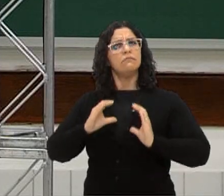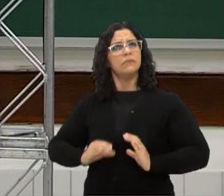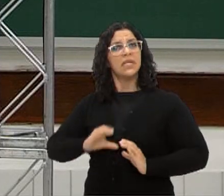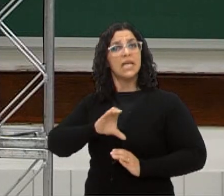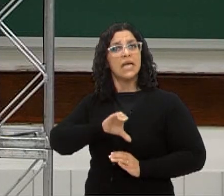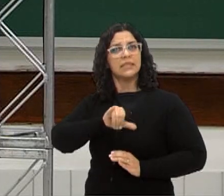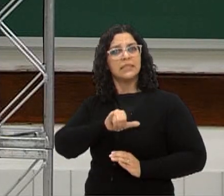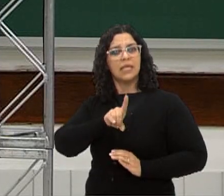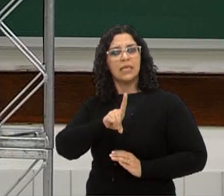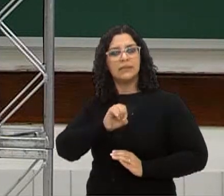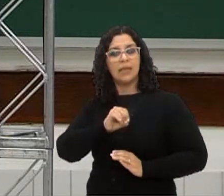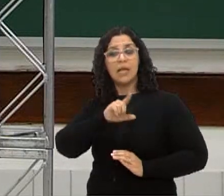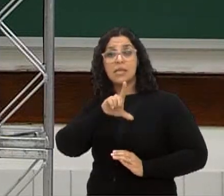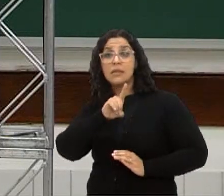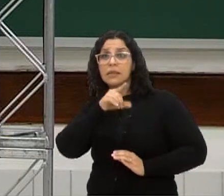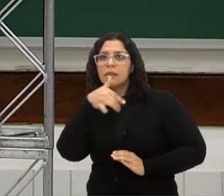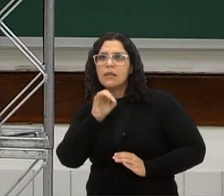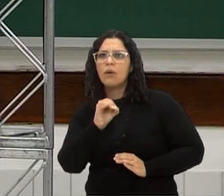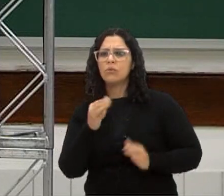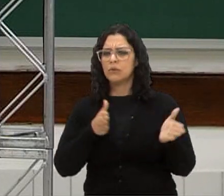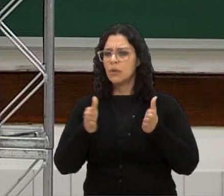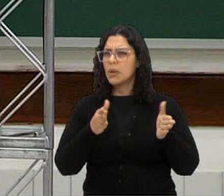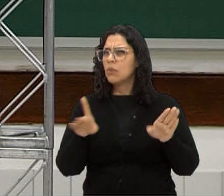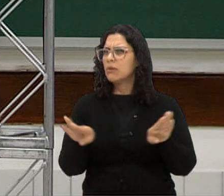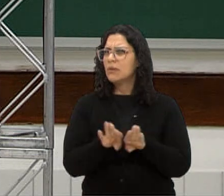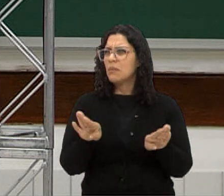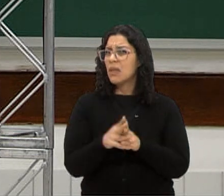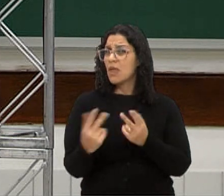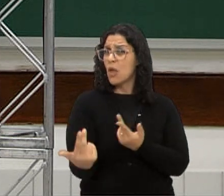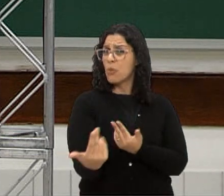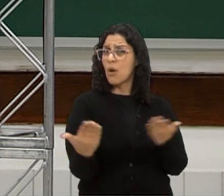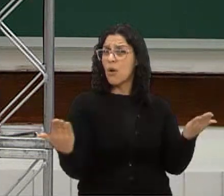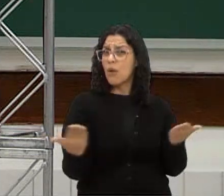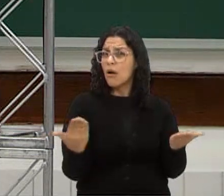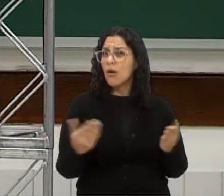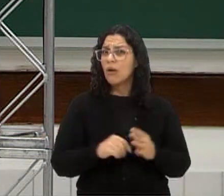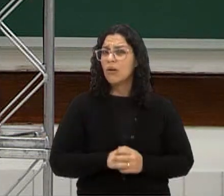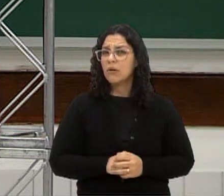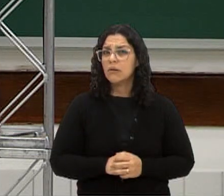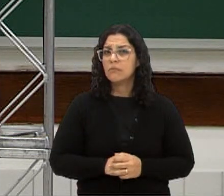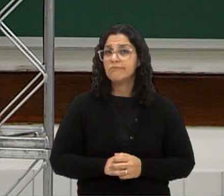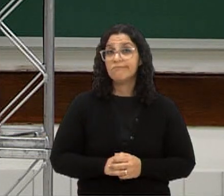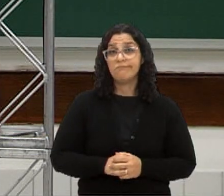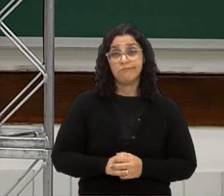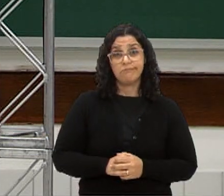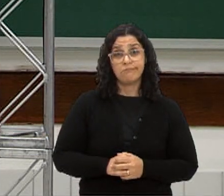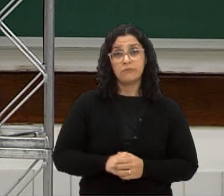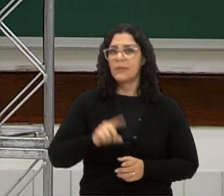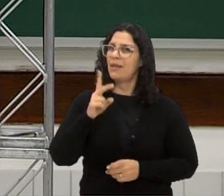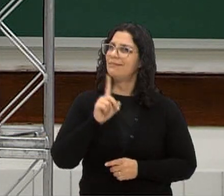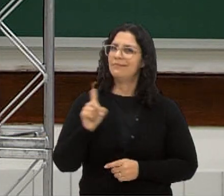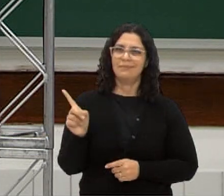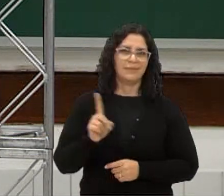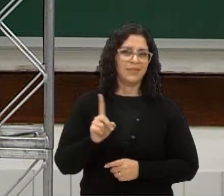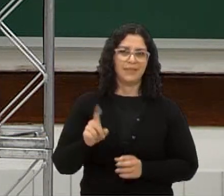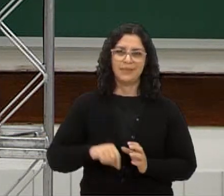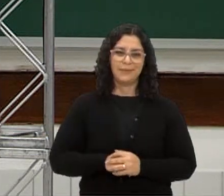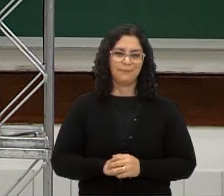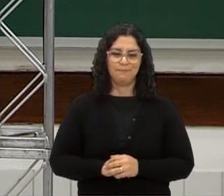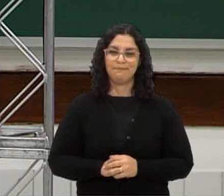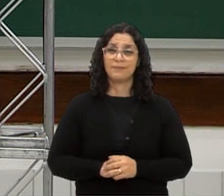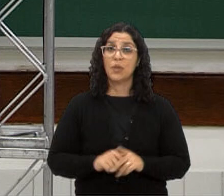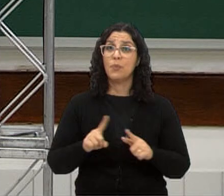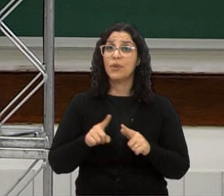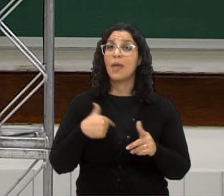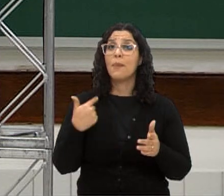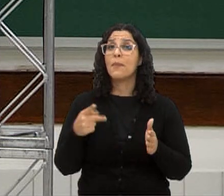cidadão naquela época? Será que é a mesma coisa do que é ser cidadão hoje? Certamente não. Certamente